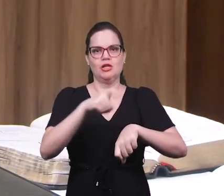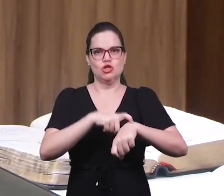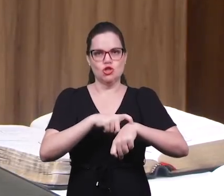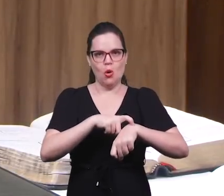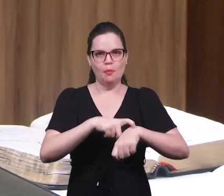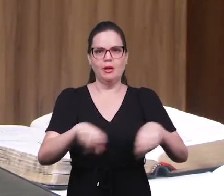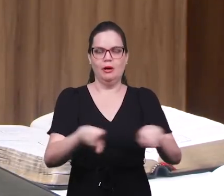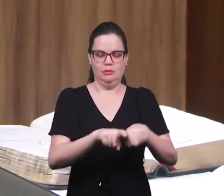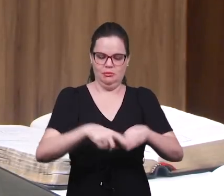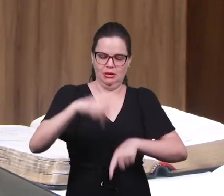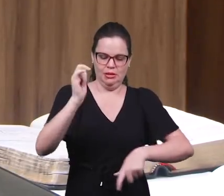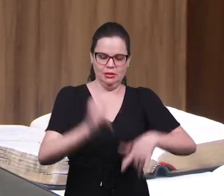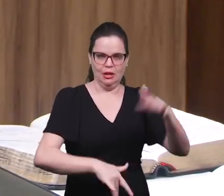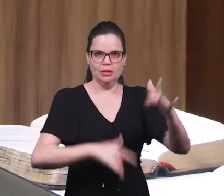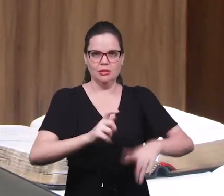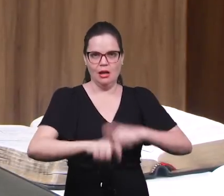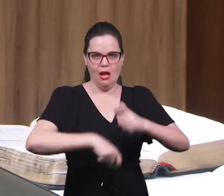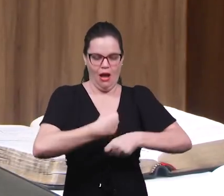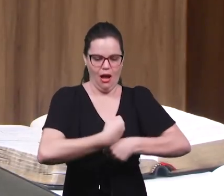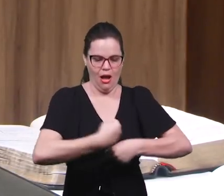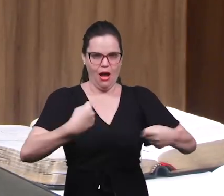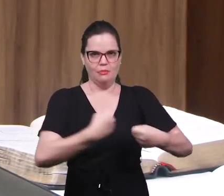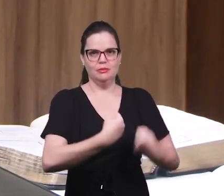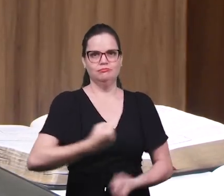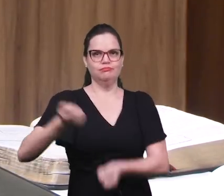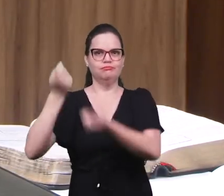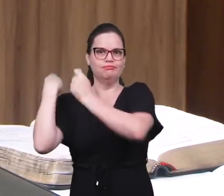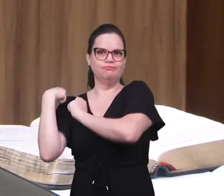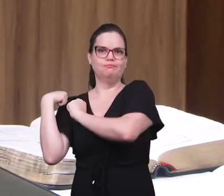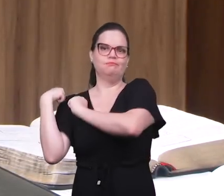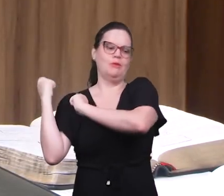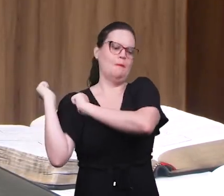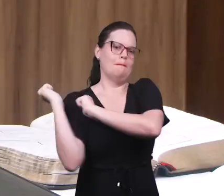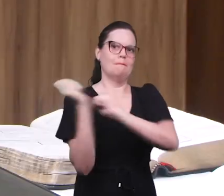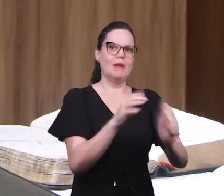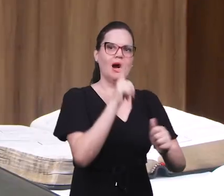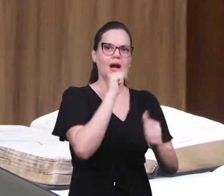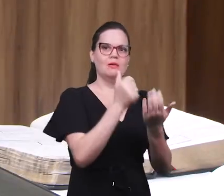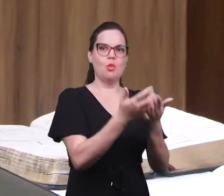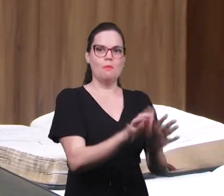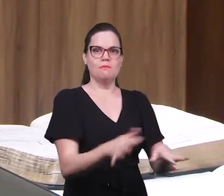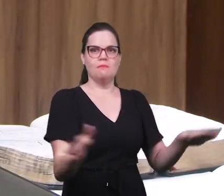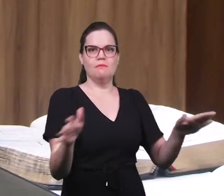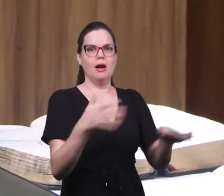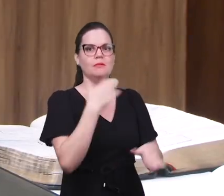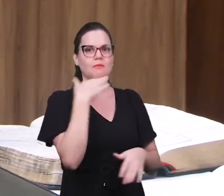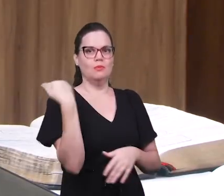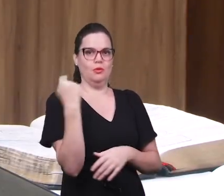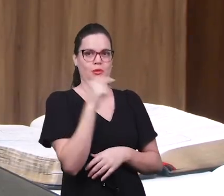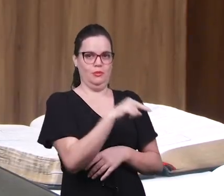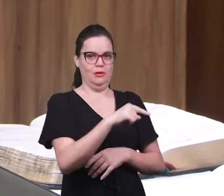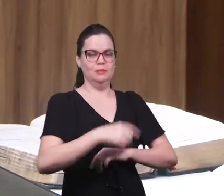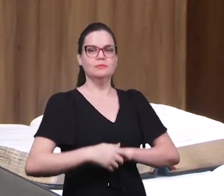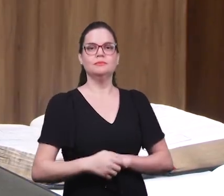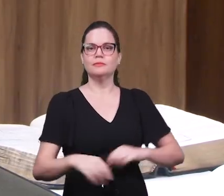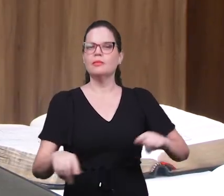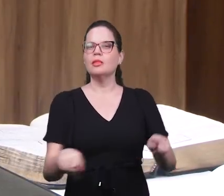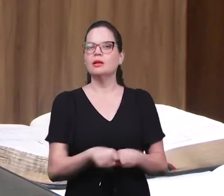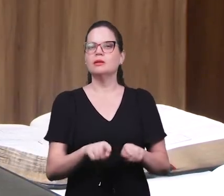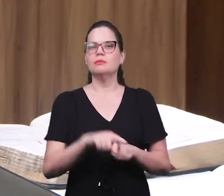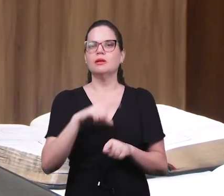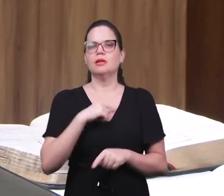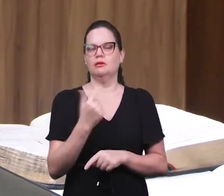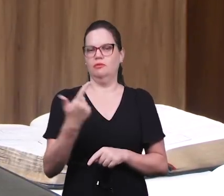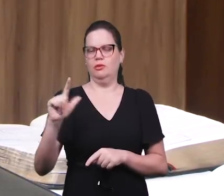Décio sétimo, né? Que também foi junto com o Valeriano, né? Décio sétimo. Agora nós estamos aqui em Aureliano, que é o oitavo,